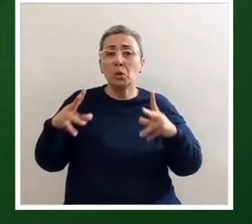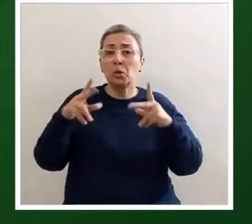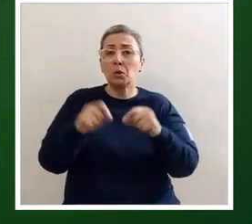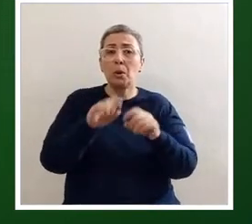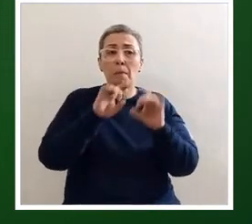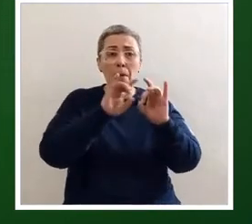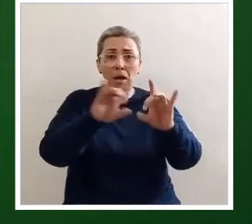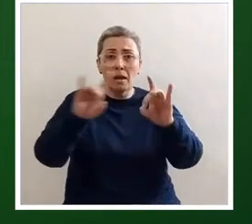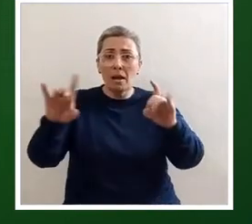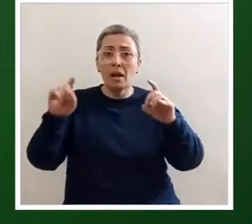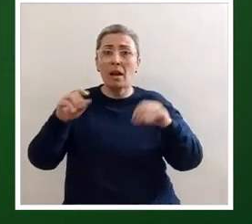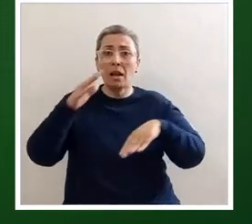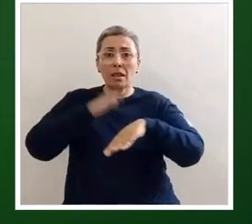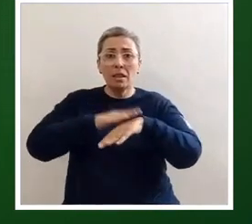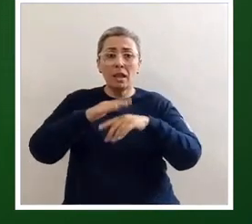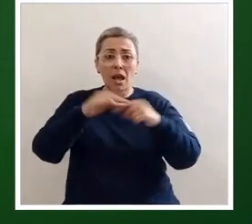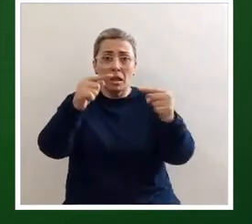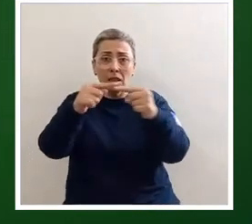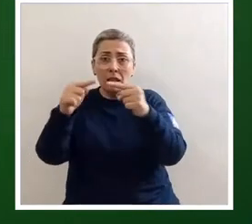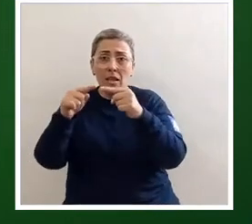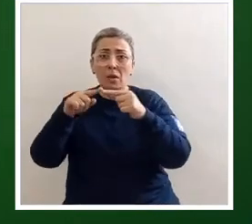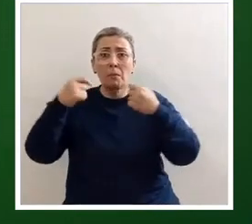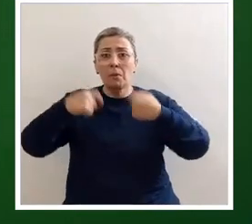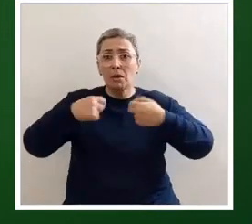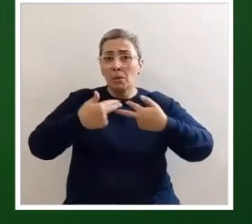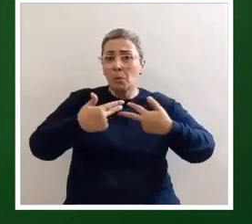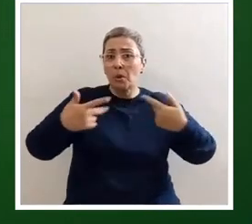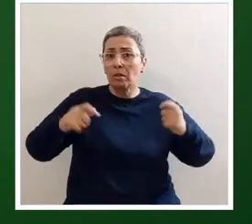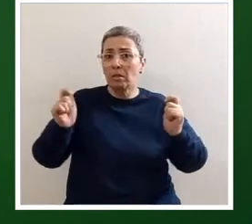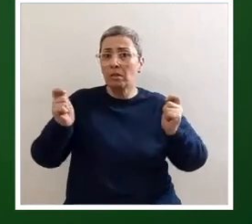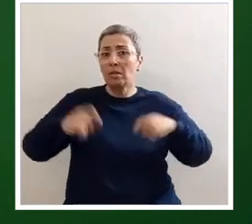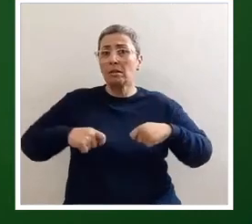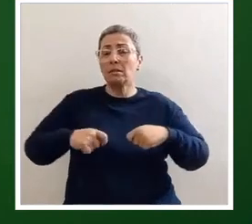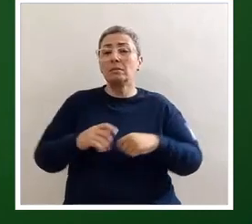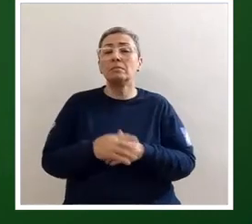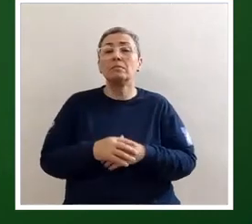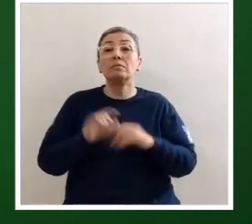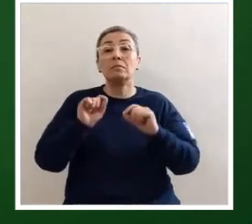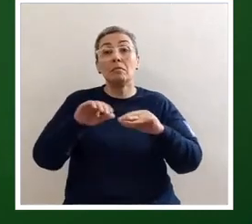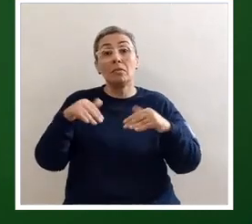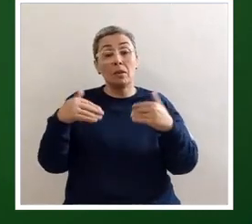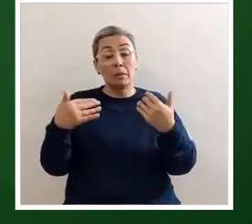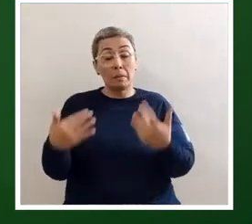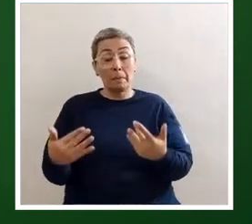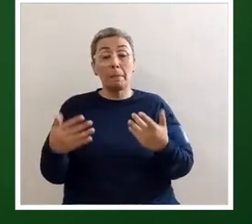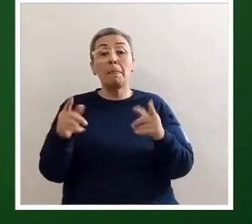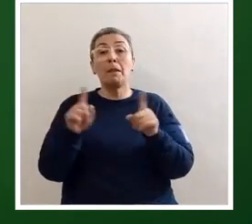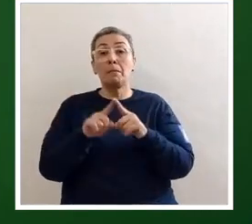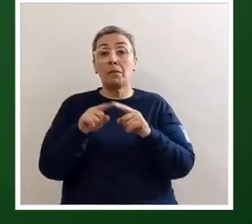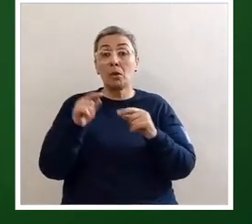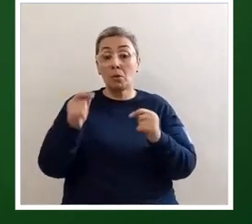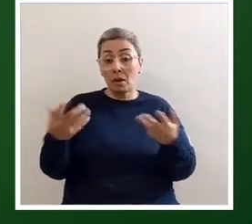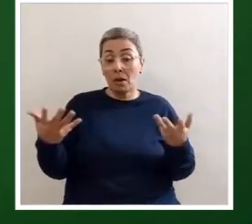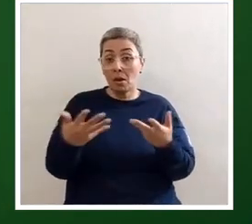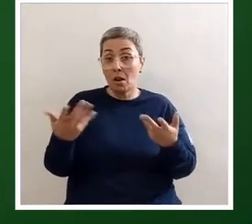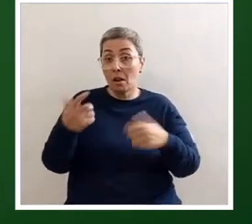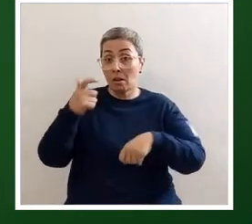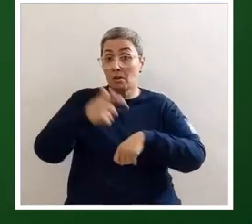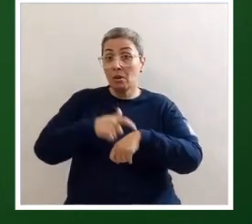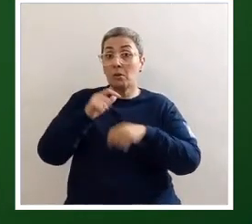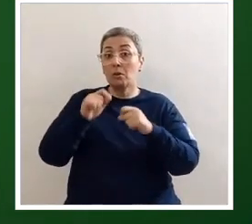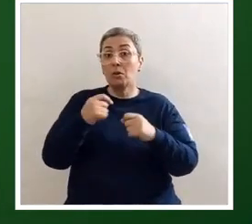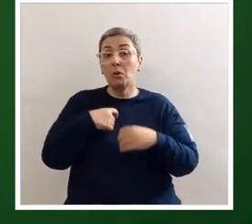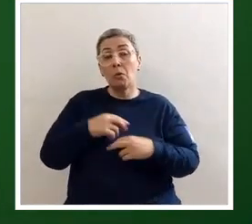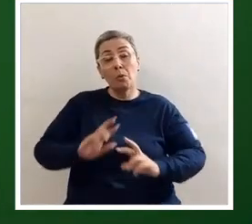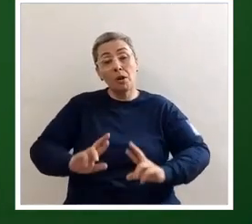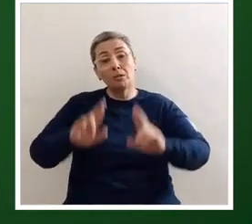e para cada um de acordo com as suas necessidades e as suas possibilidades Então nesse instante né é